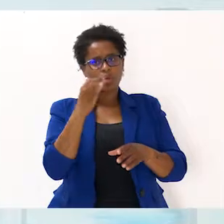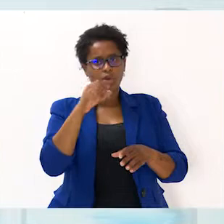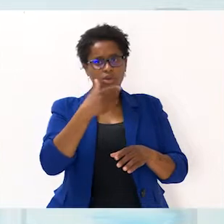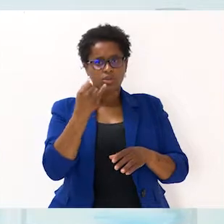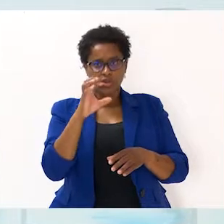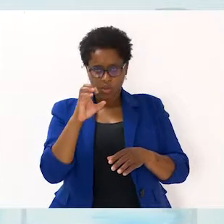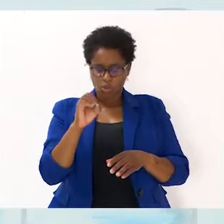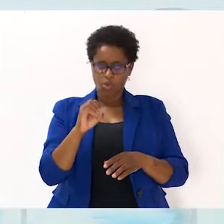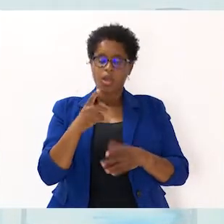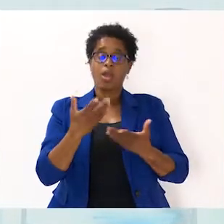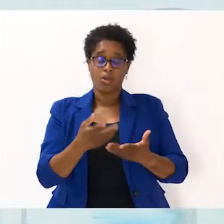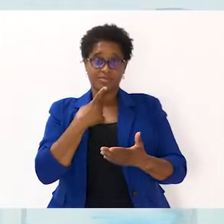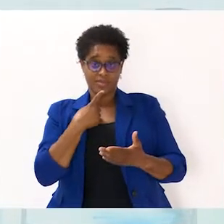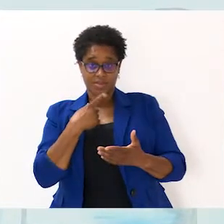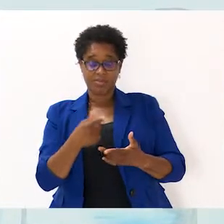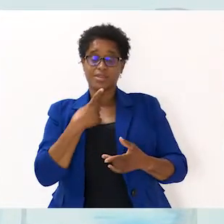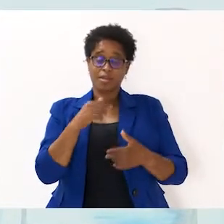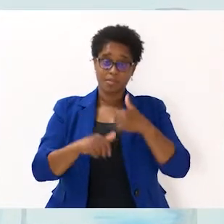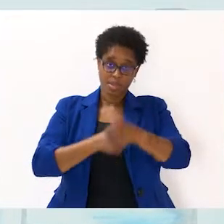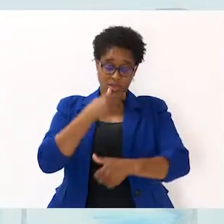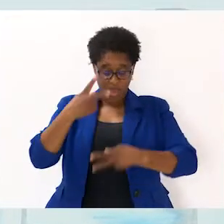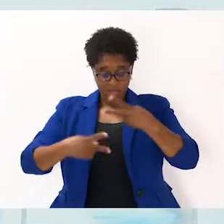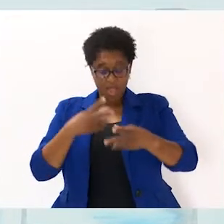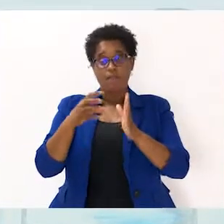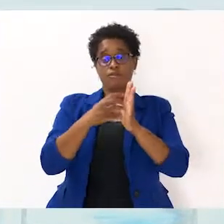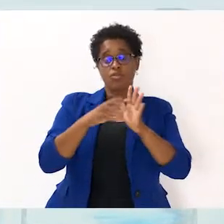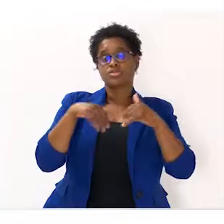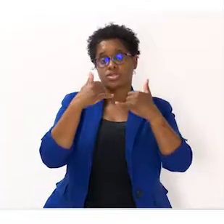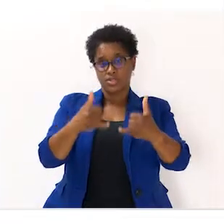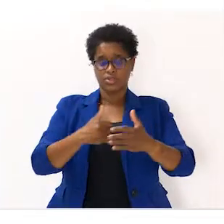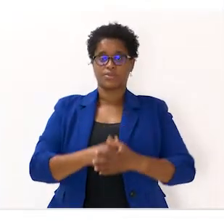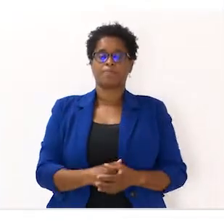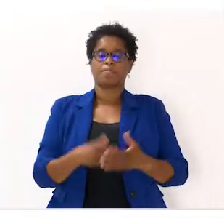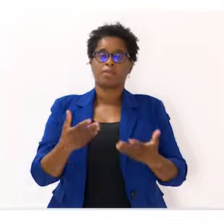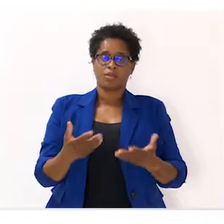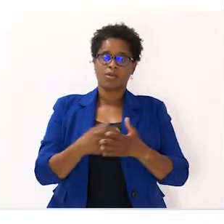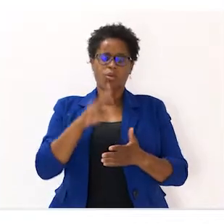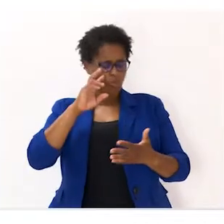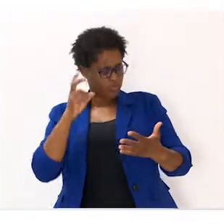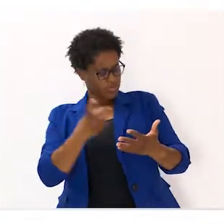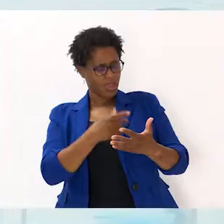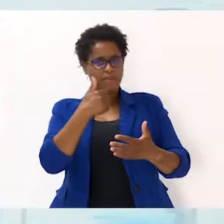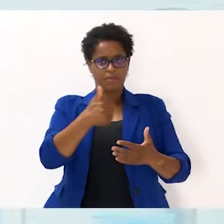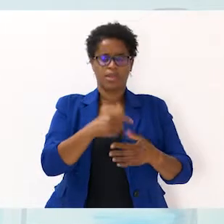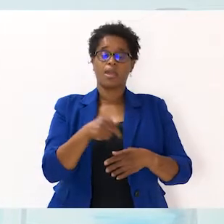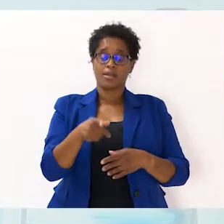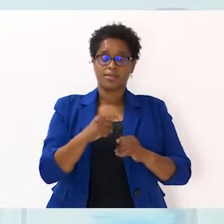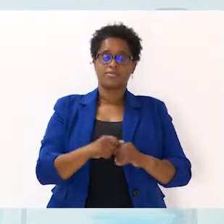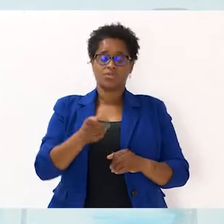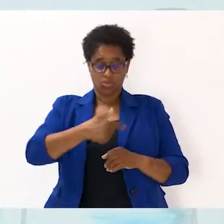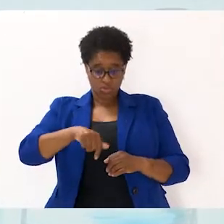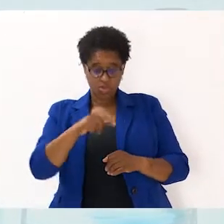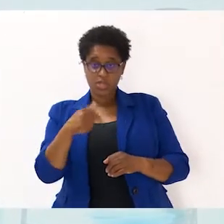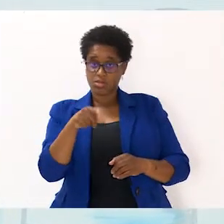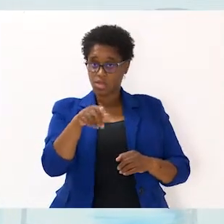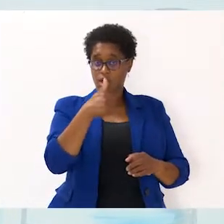Ok? Agora, para entendermos melhor, vamos analisar a figura seguinte. Então, observem bem, aqui nós temos